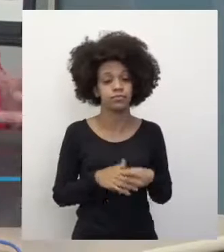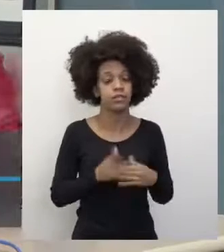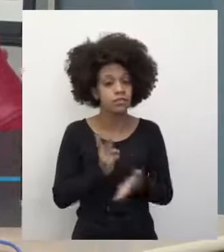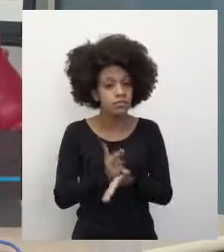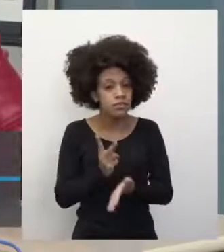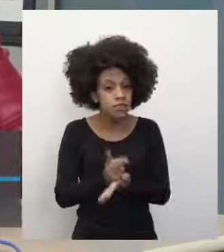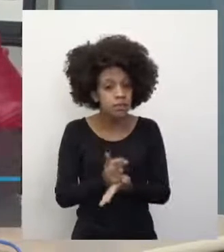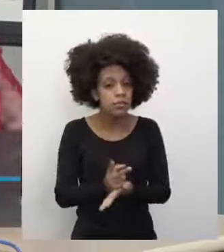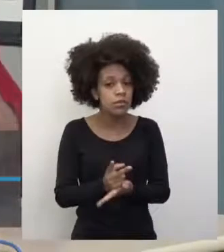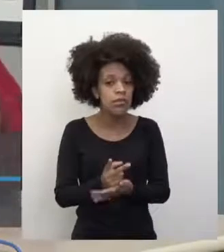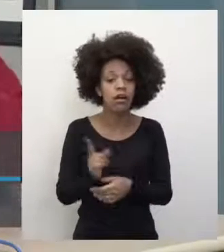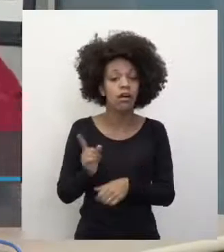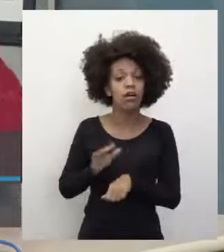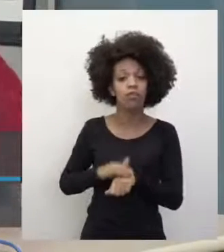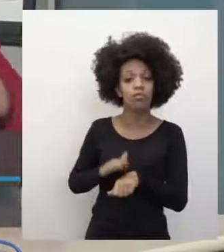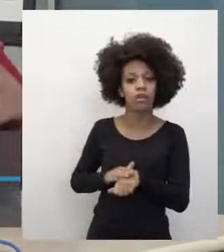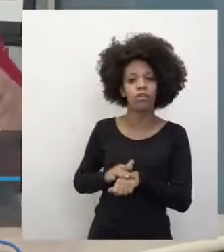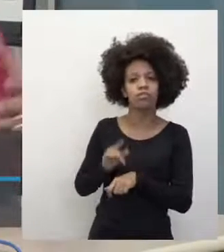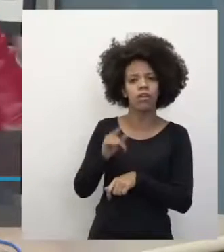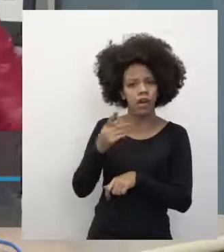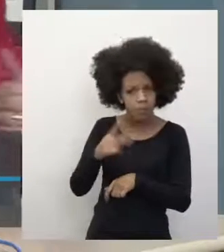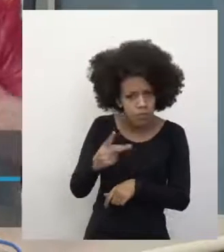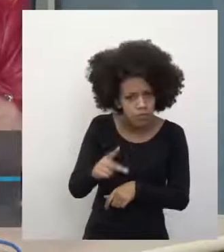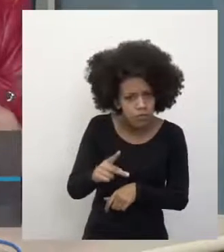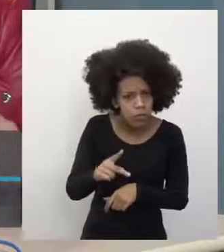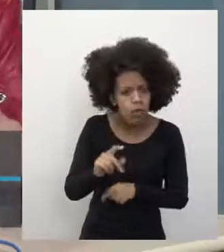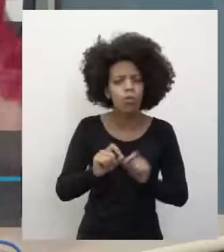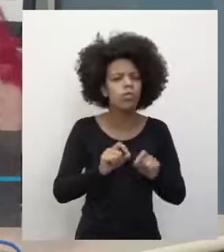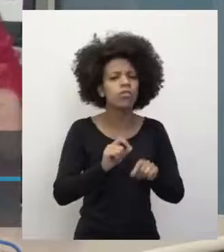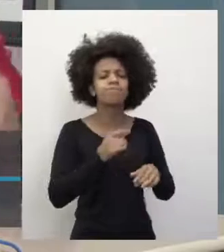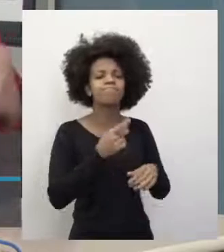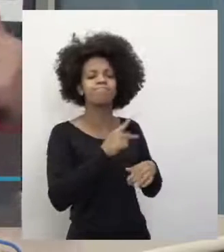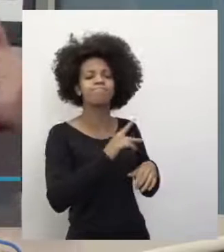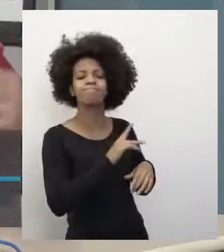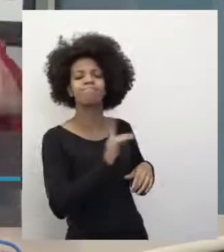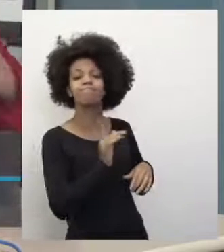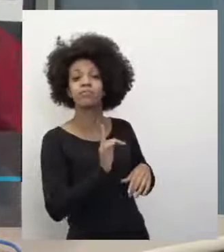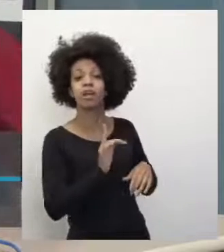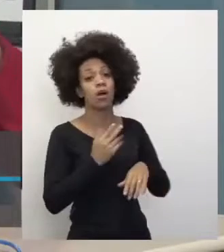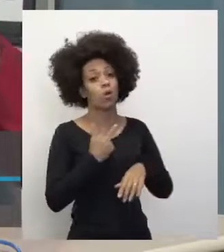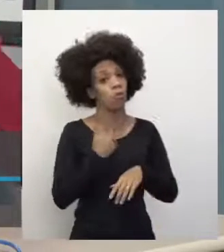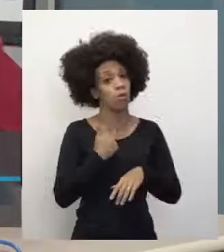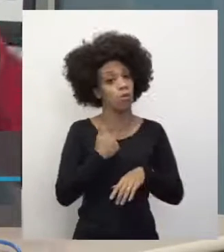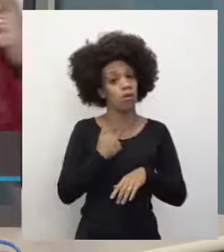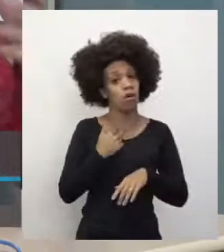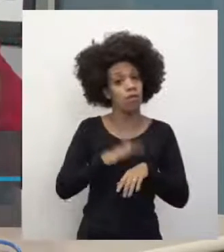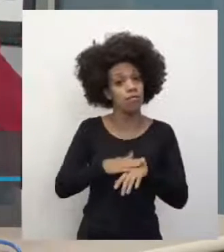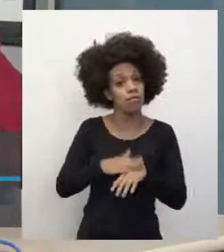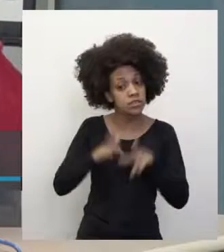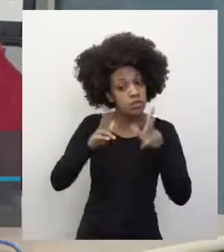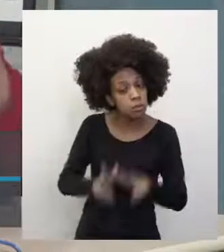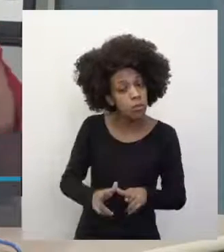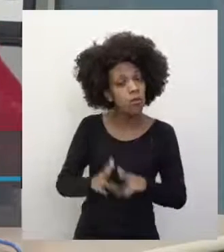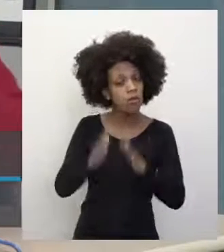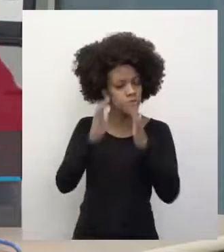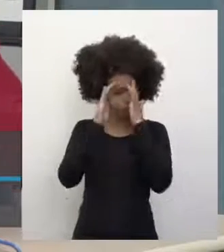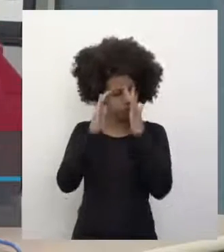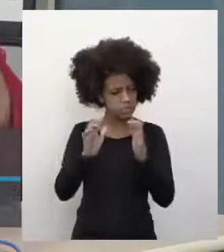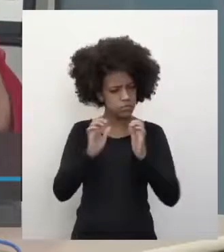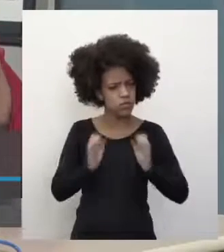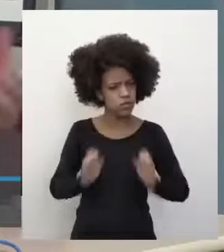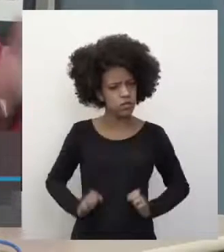sempre não faça ao outro aquilo que você não gostaria que fizesse para você. Então, é sempre dentro dessa questão da ética, do respeito,